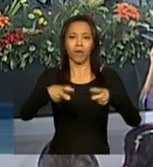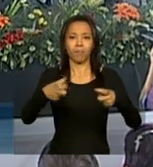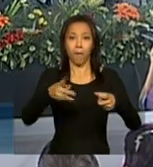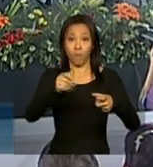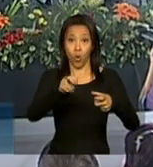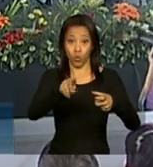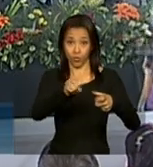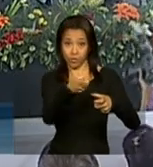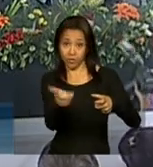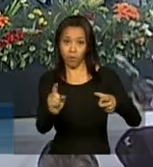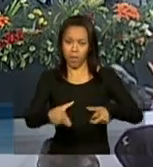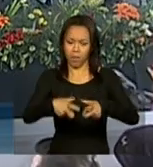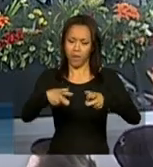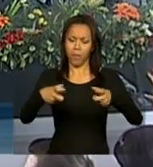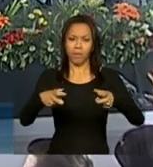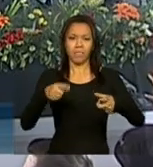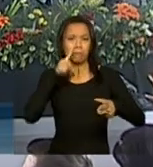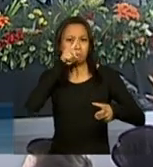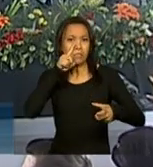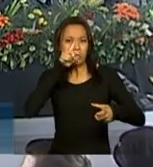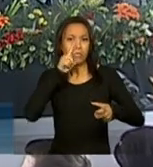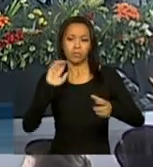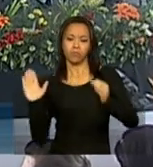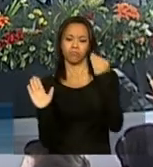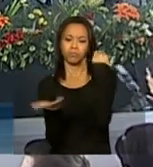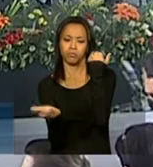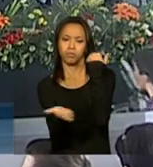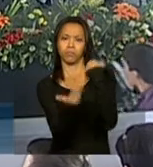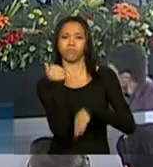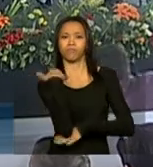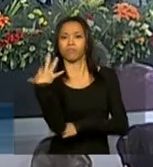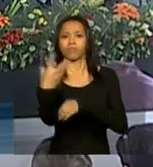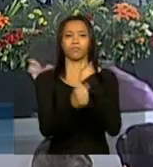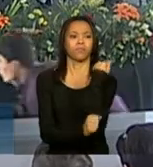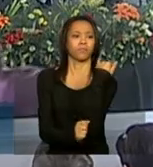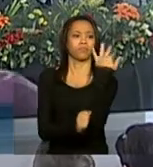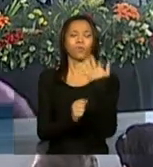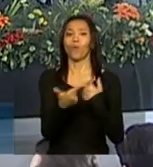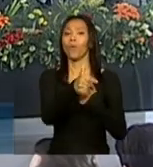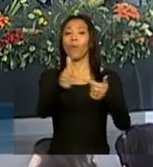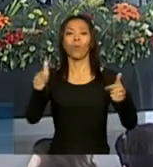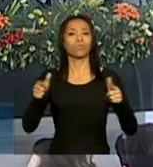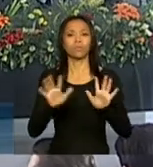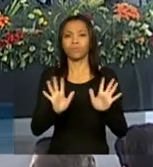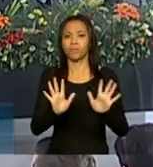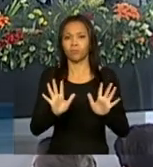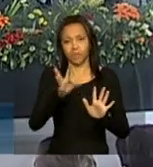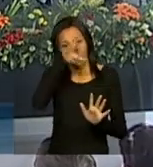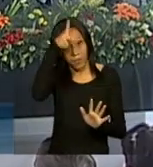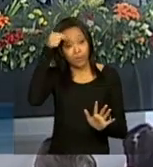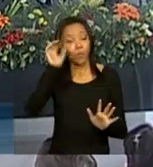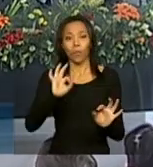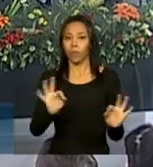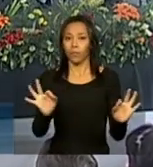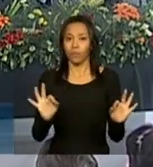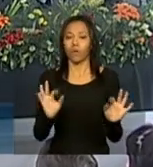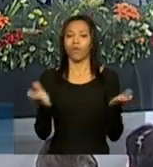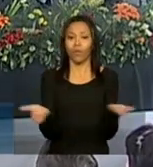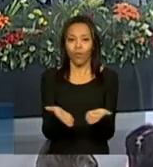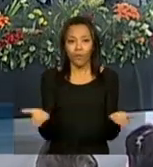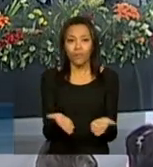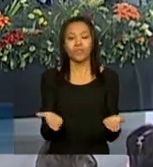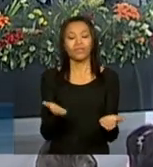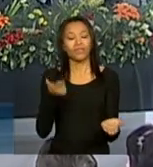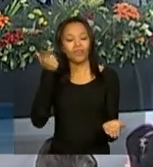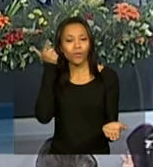sem ameaçar a Amazônia, o Pantanal e outros biomas sensíveis. Possuímos hoje,